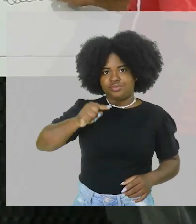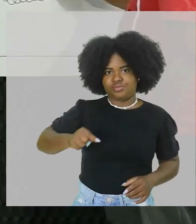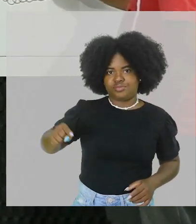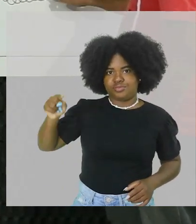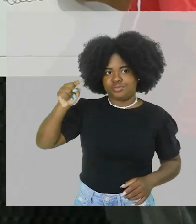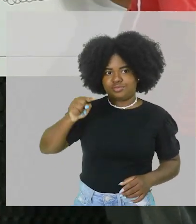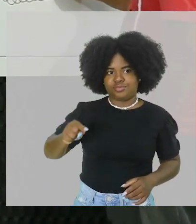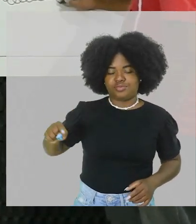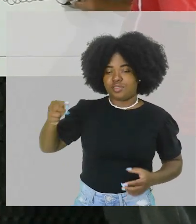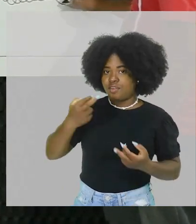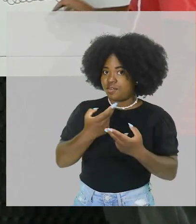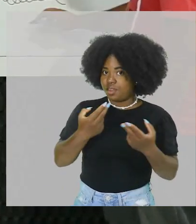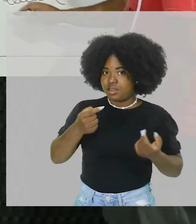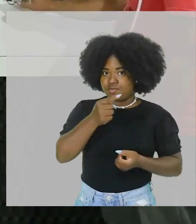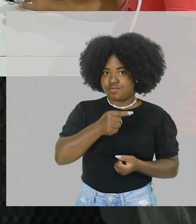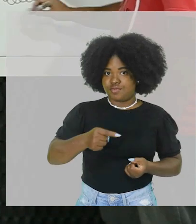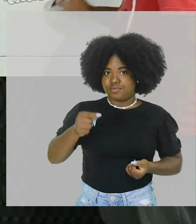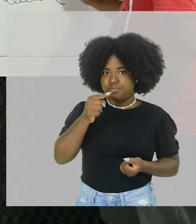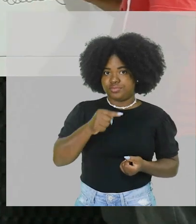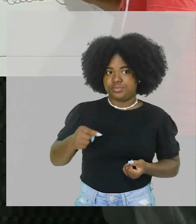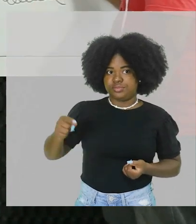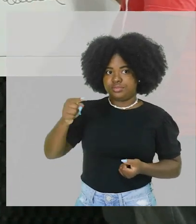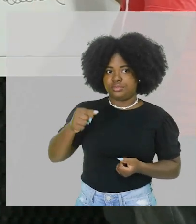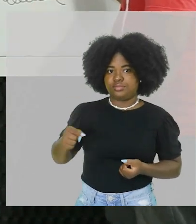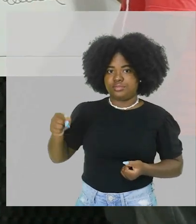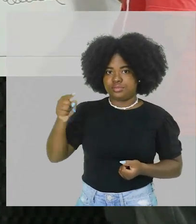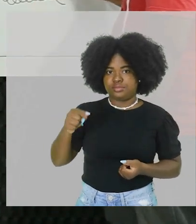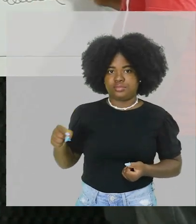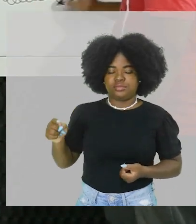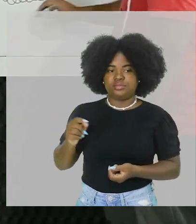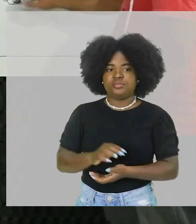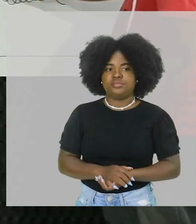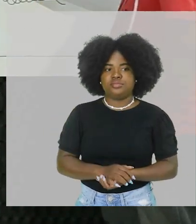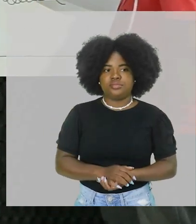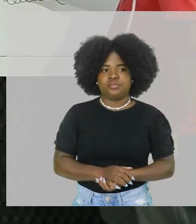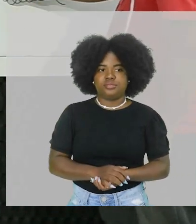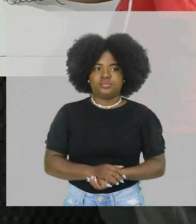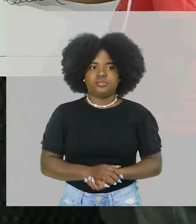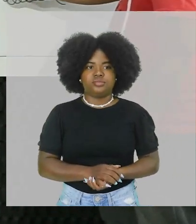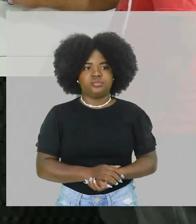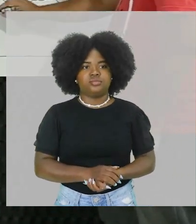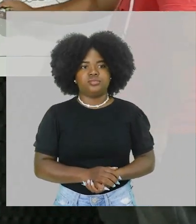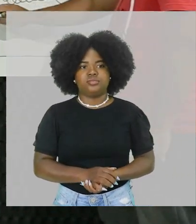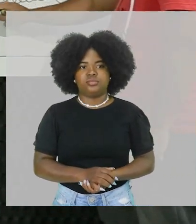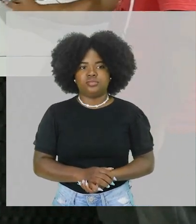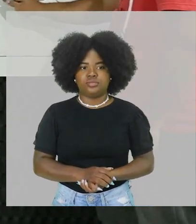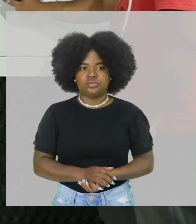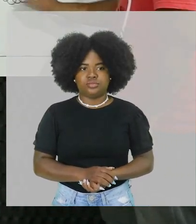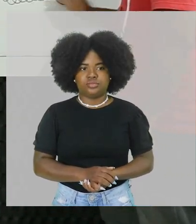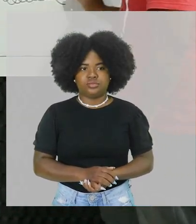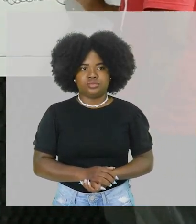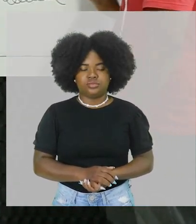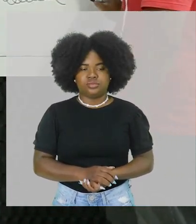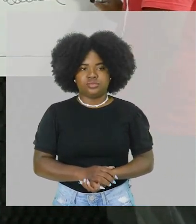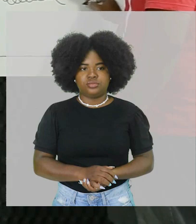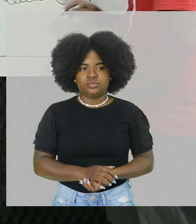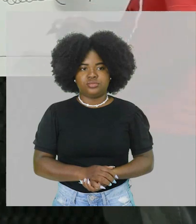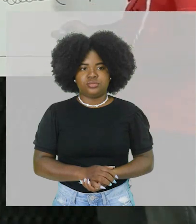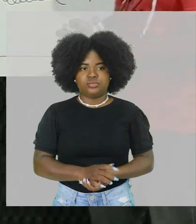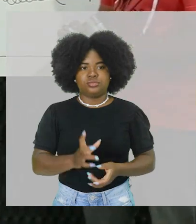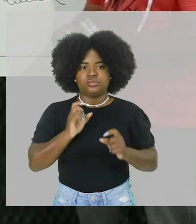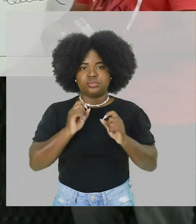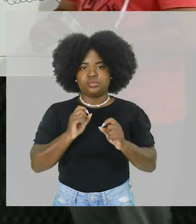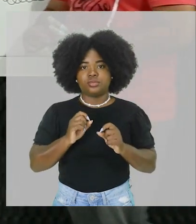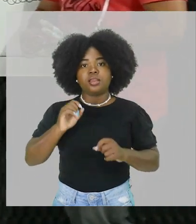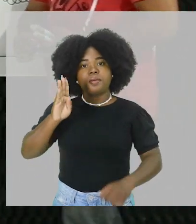certo? Várias espiras, então eu estou, na verdade, criando